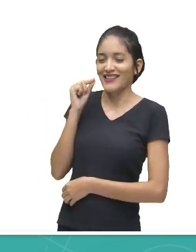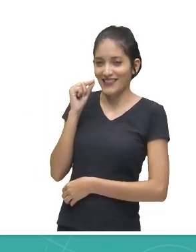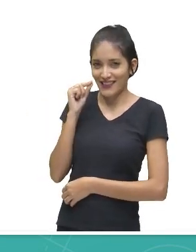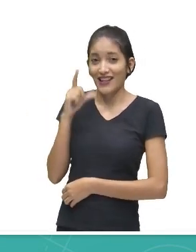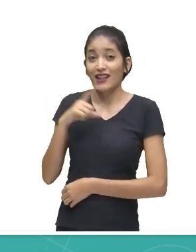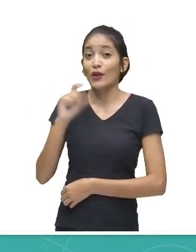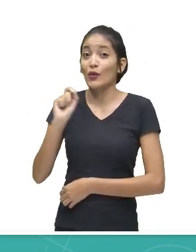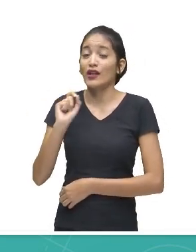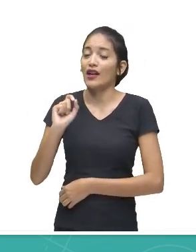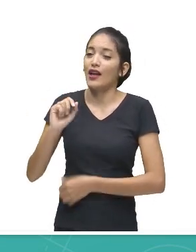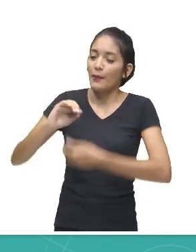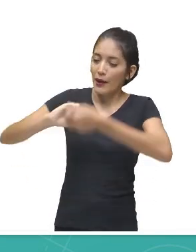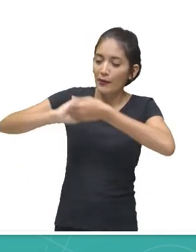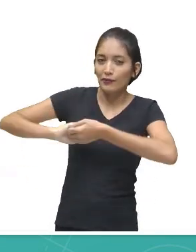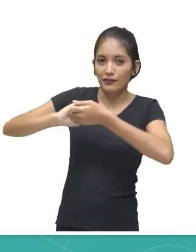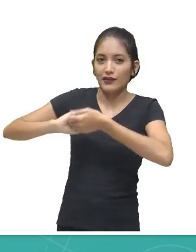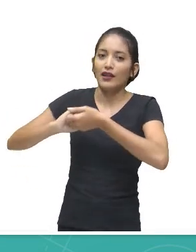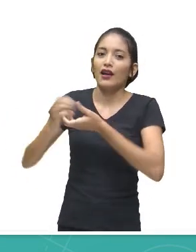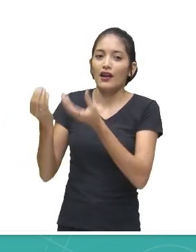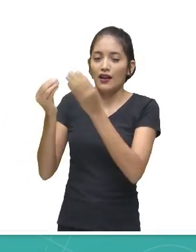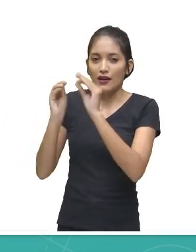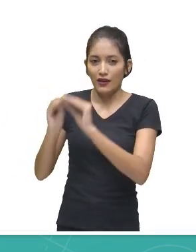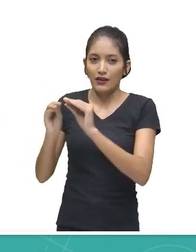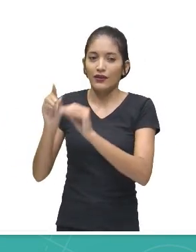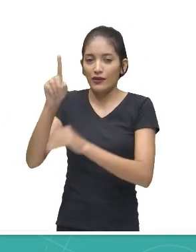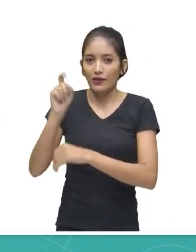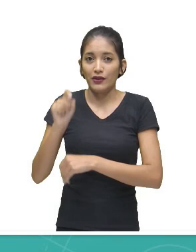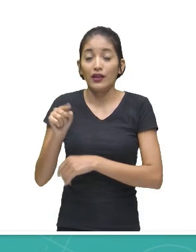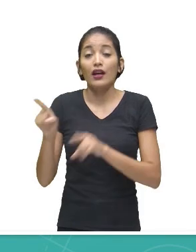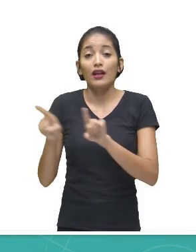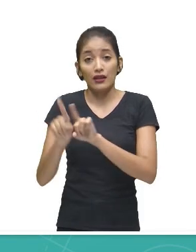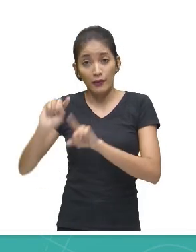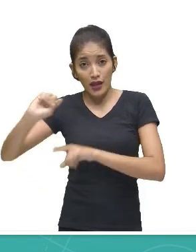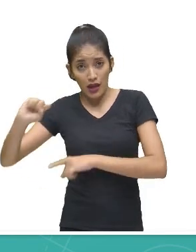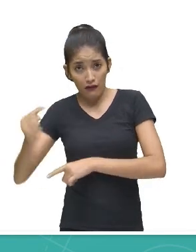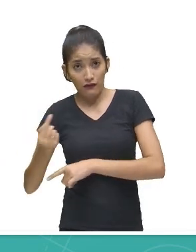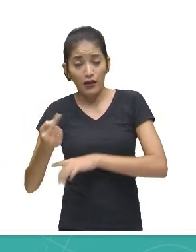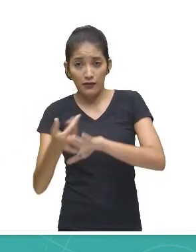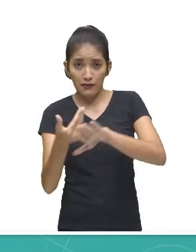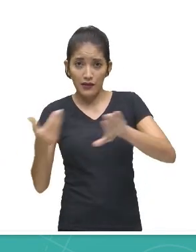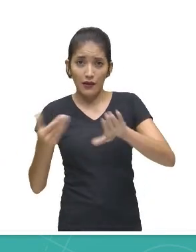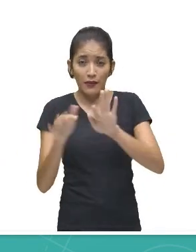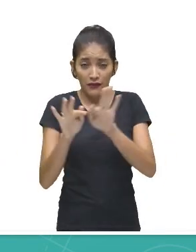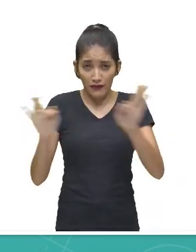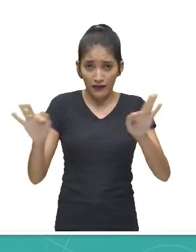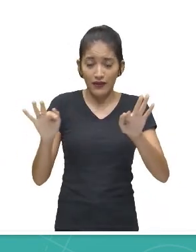uma saudação, então coloco uma exclamação aqui, coloco a vírgula para separar, né?